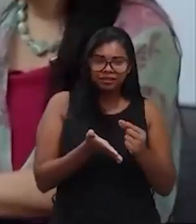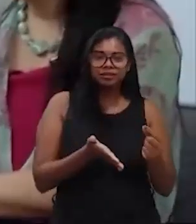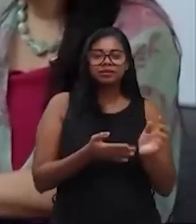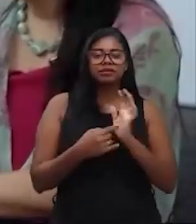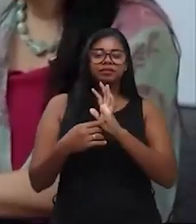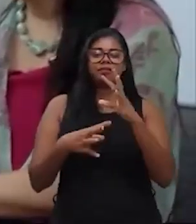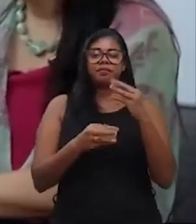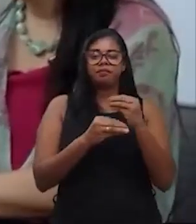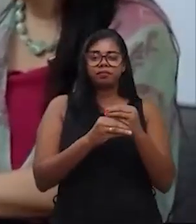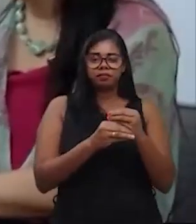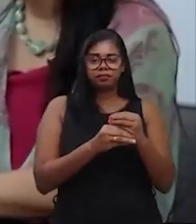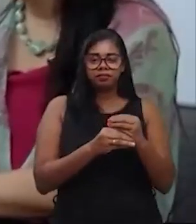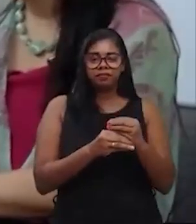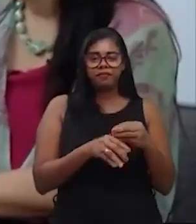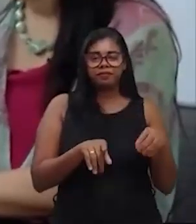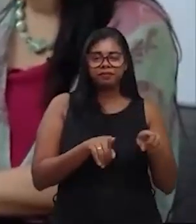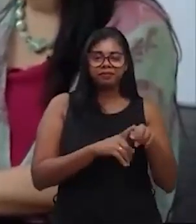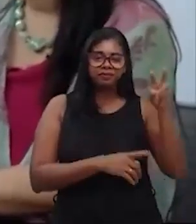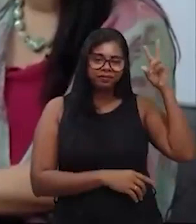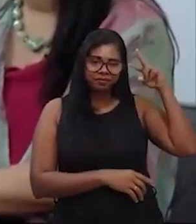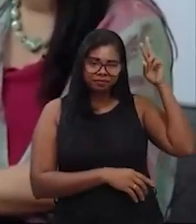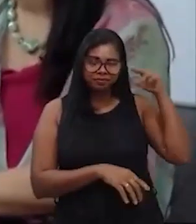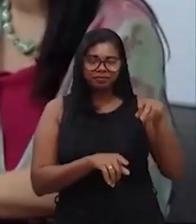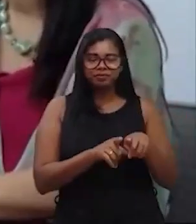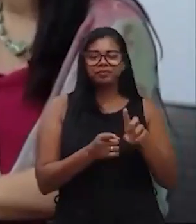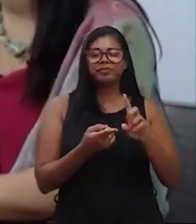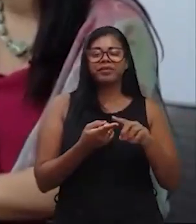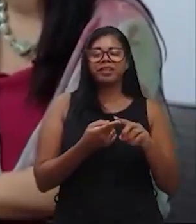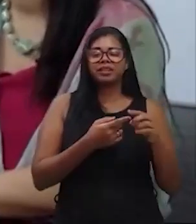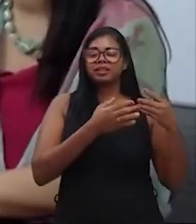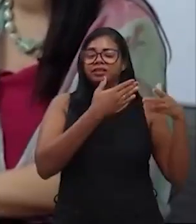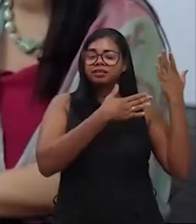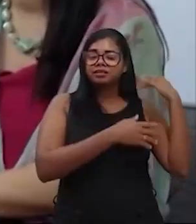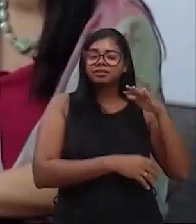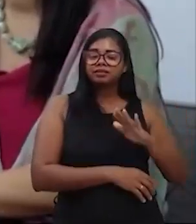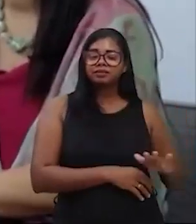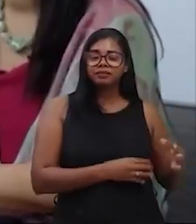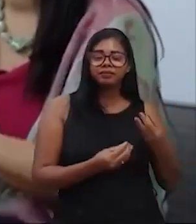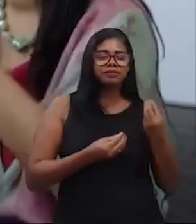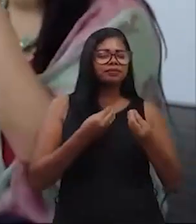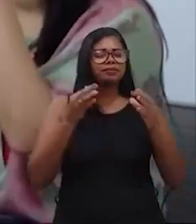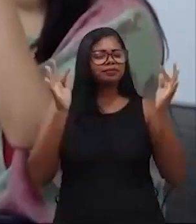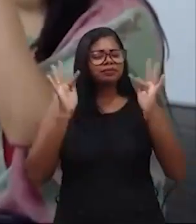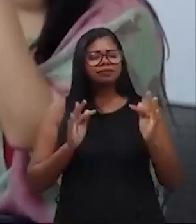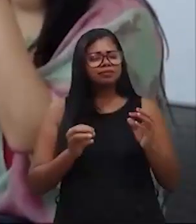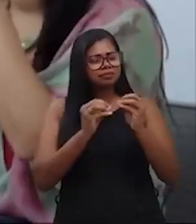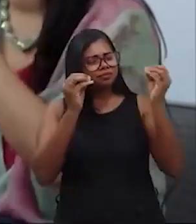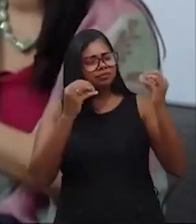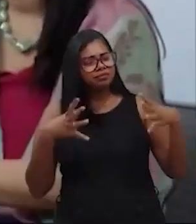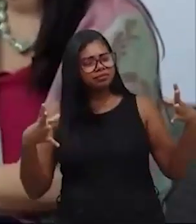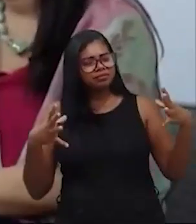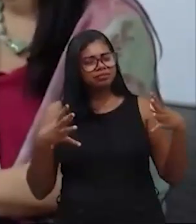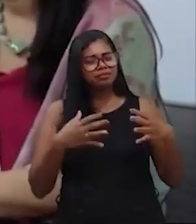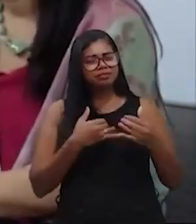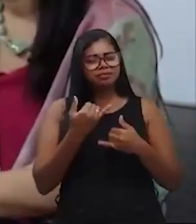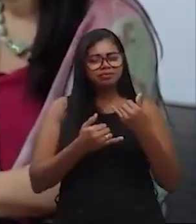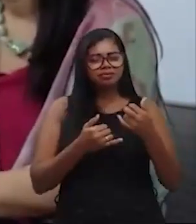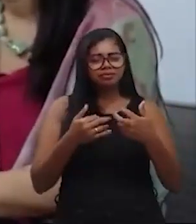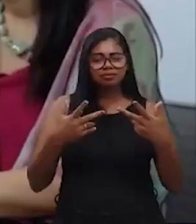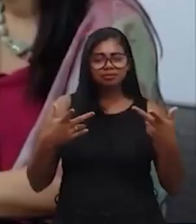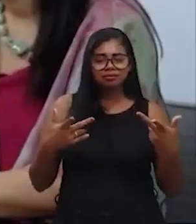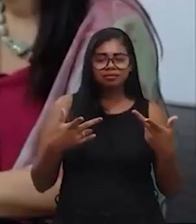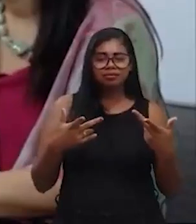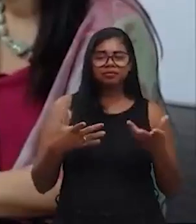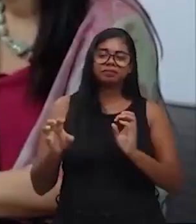quando tu trouxe essas torradinhas, eu me lembrei muito disso, da infância, de como a gente é muito criativo e